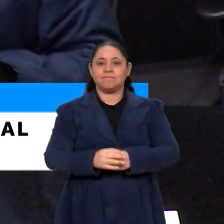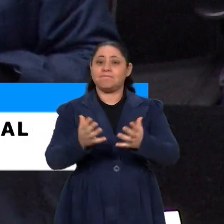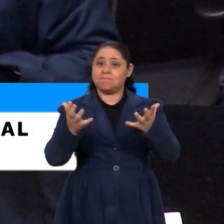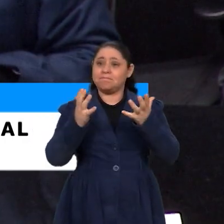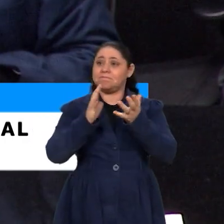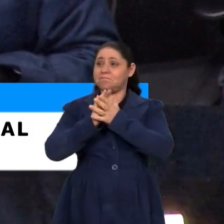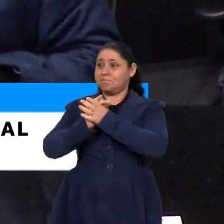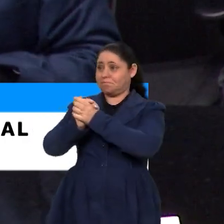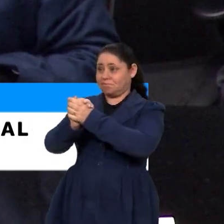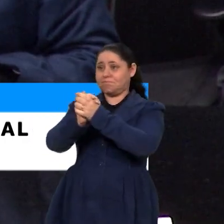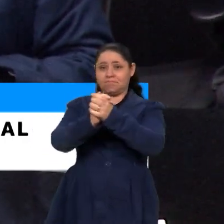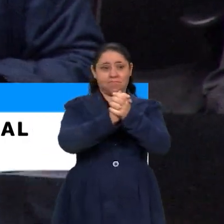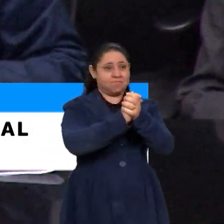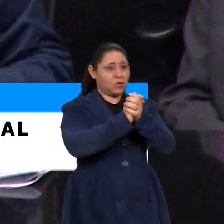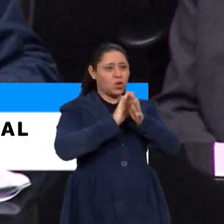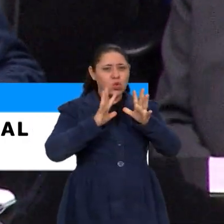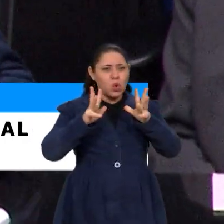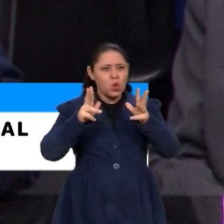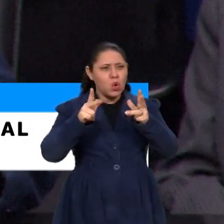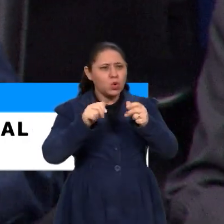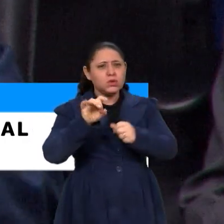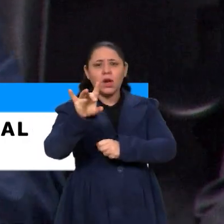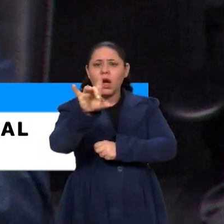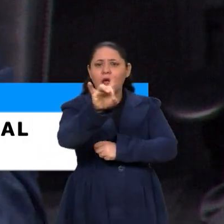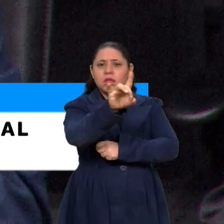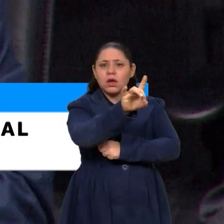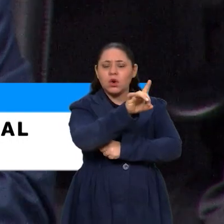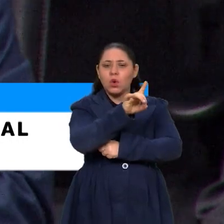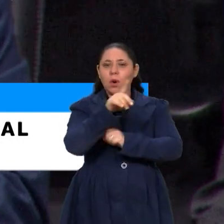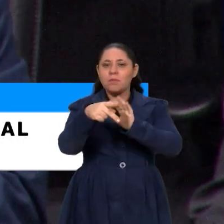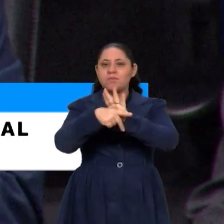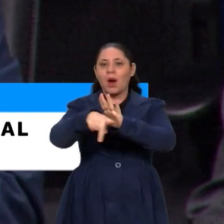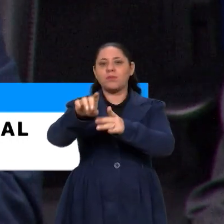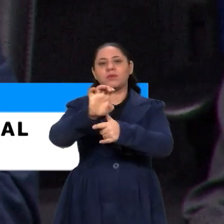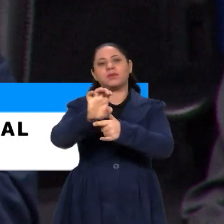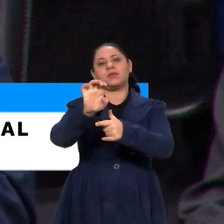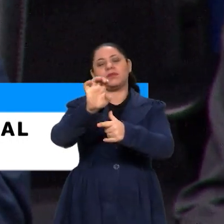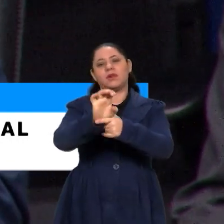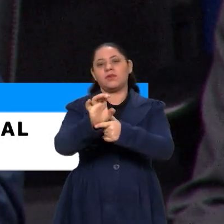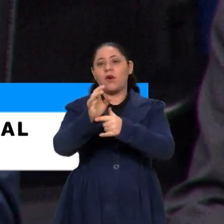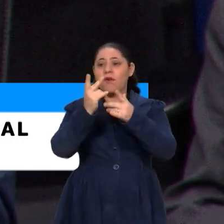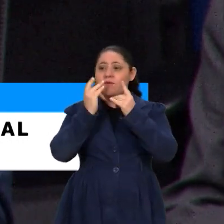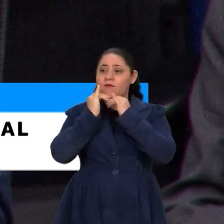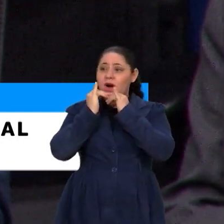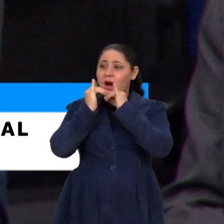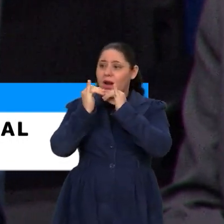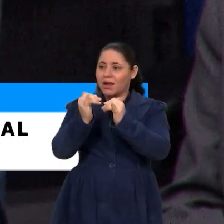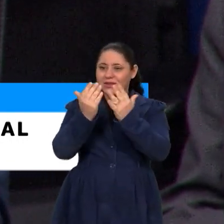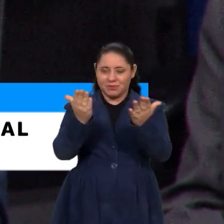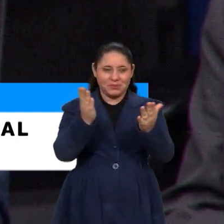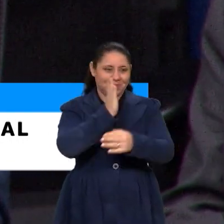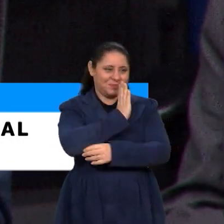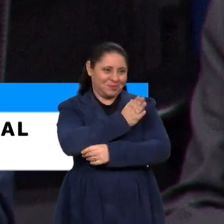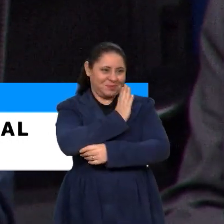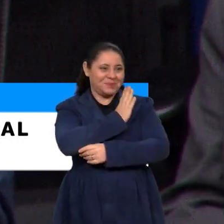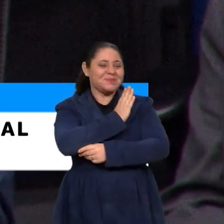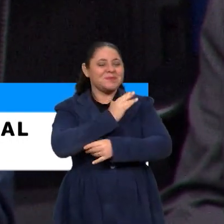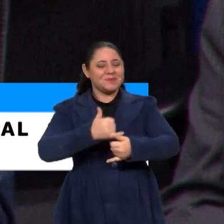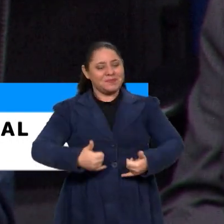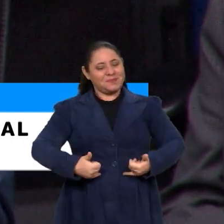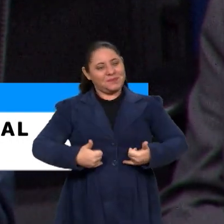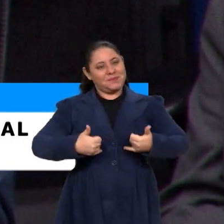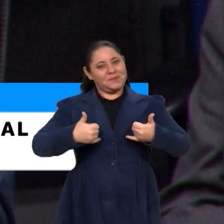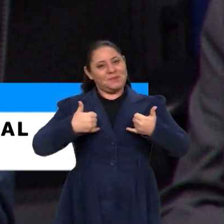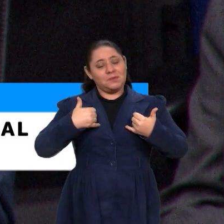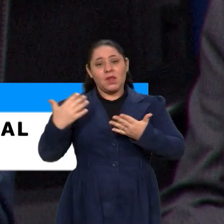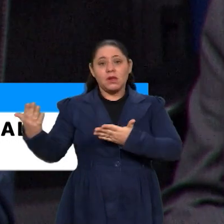de cumprimentar a todos, todos que vieram, cada um dos seus estados, dizer que o nosso coração se